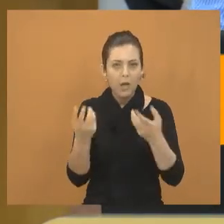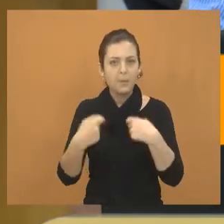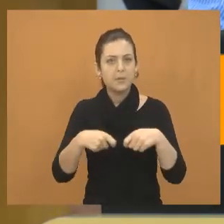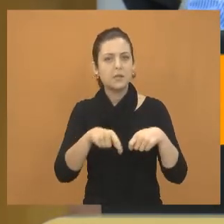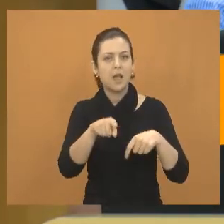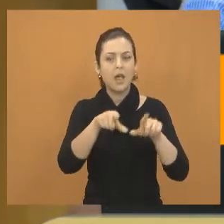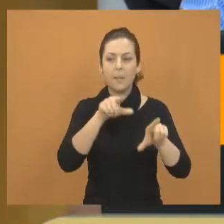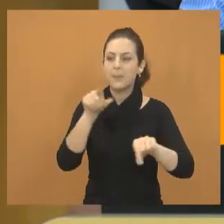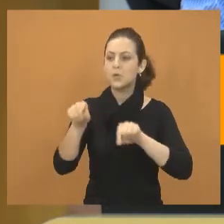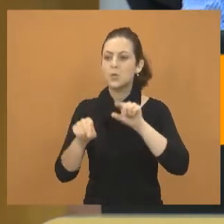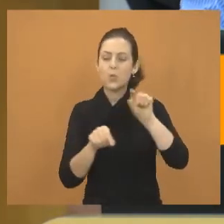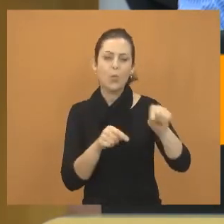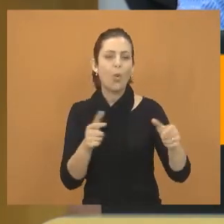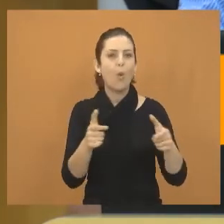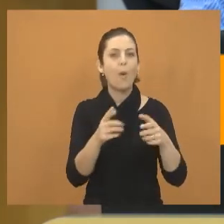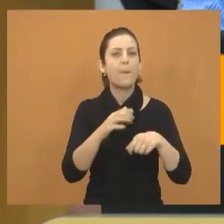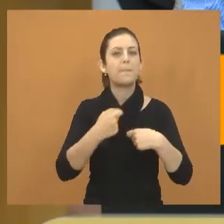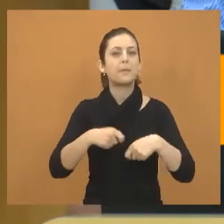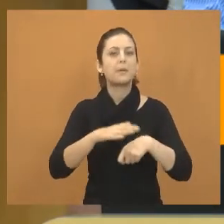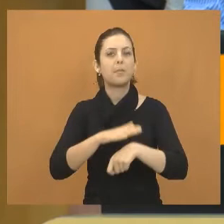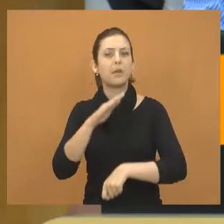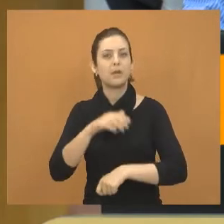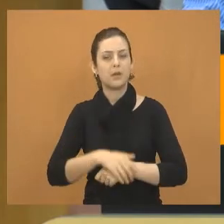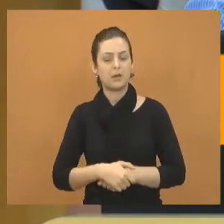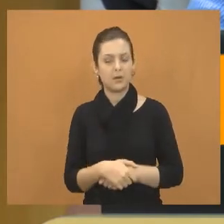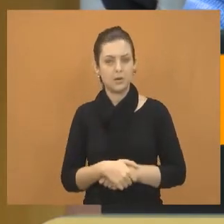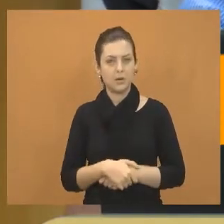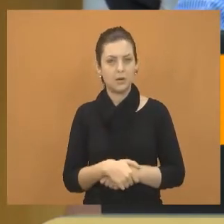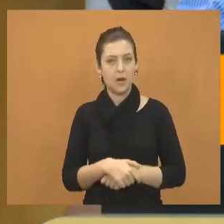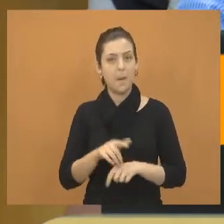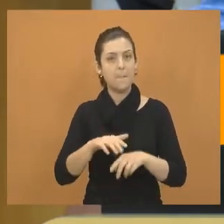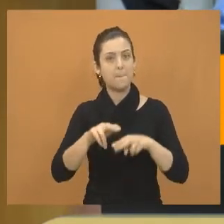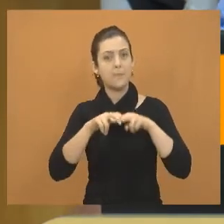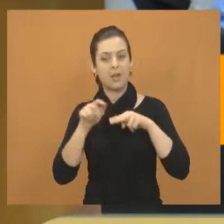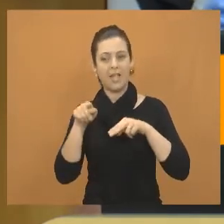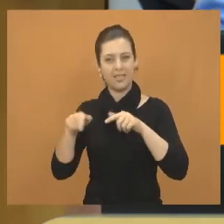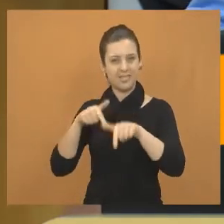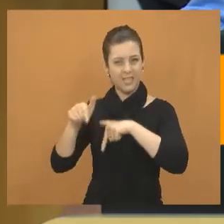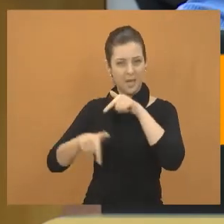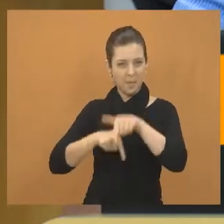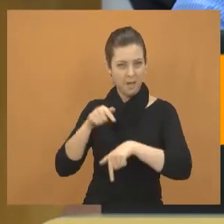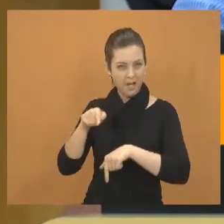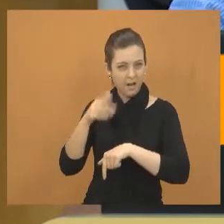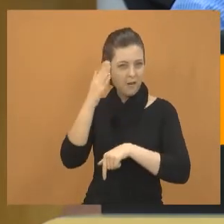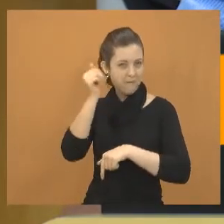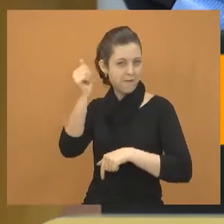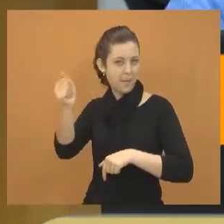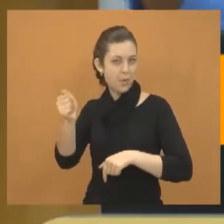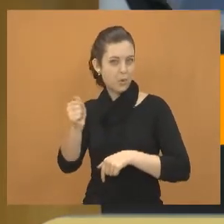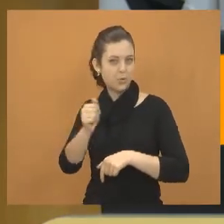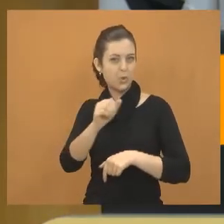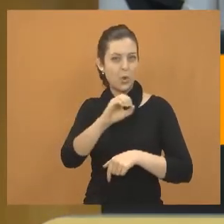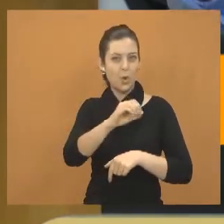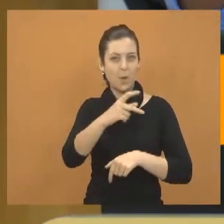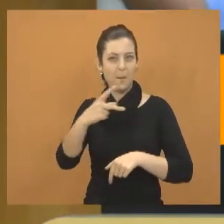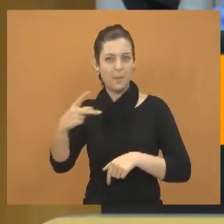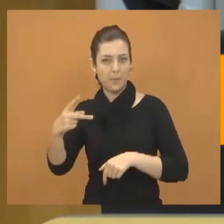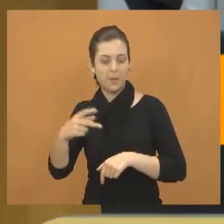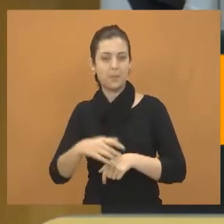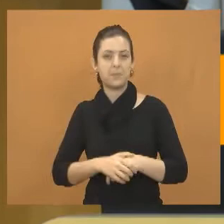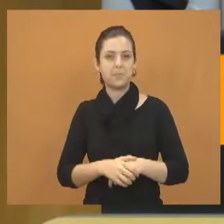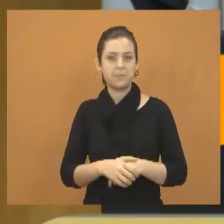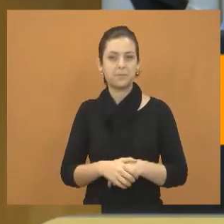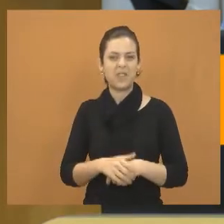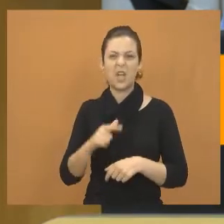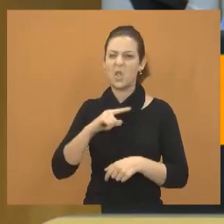que decidir onde esse dinheiro tem que ser utilizado. Por isso, aquele trabalho que é feito, o famoso orçamento participativo, agora parece que